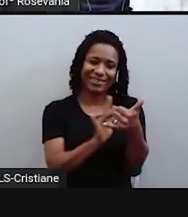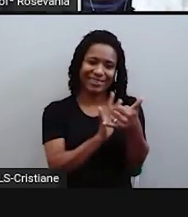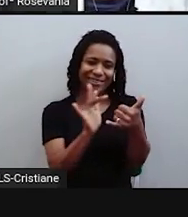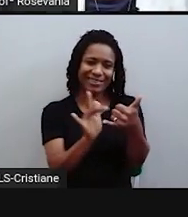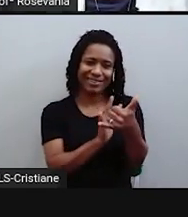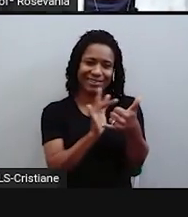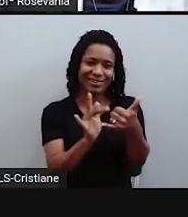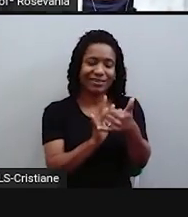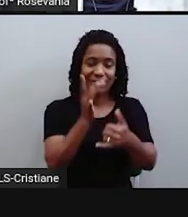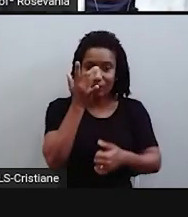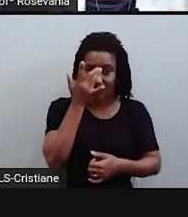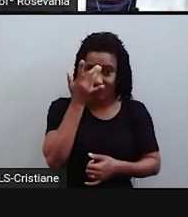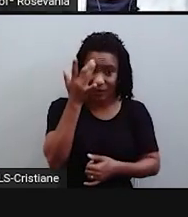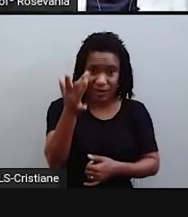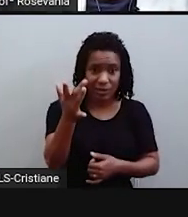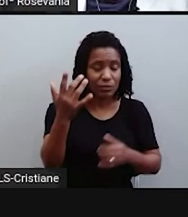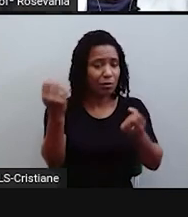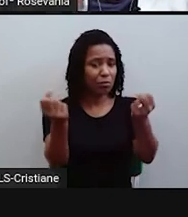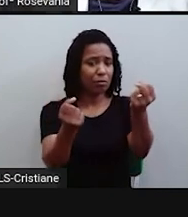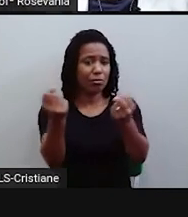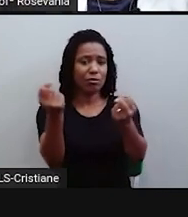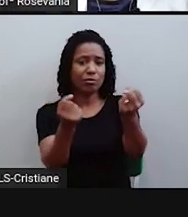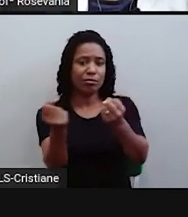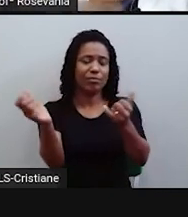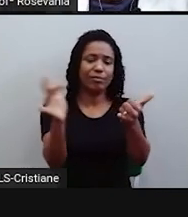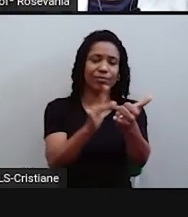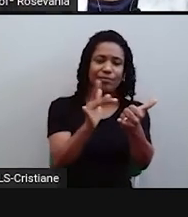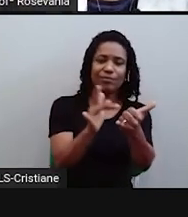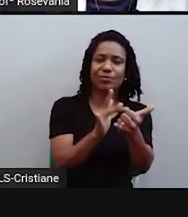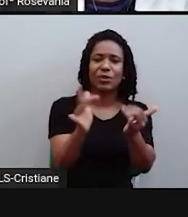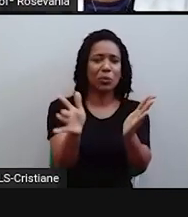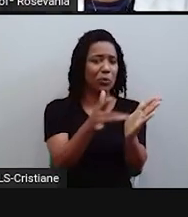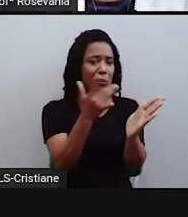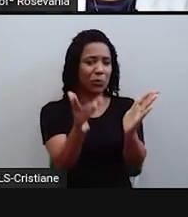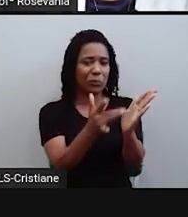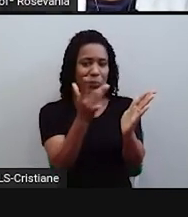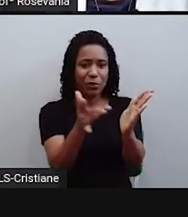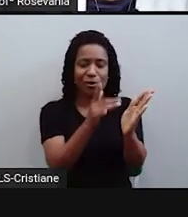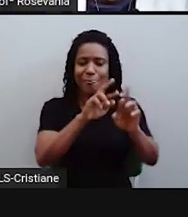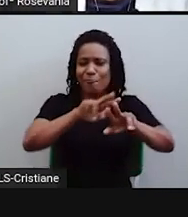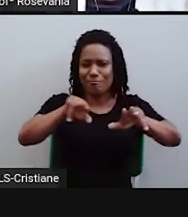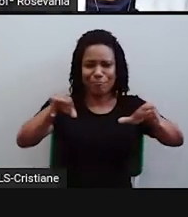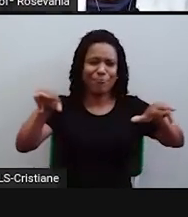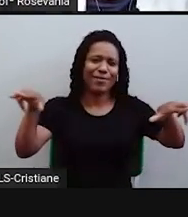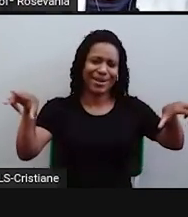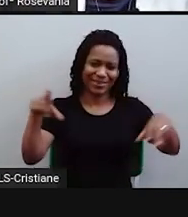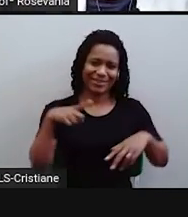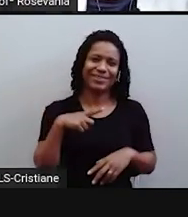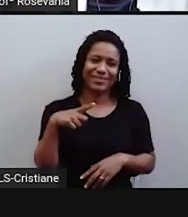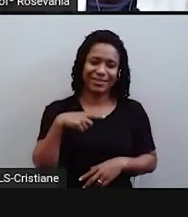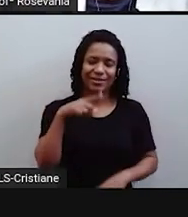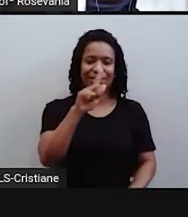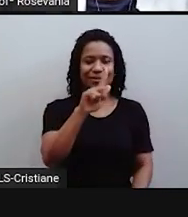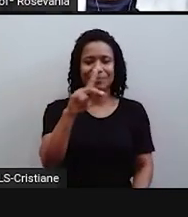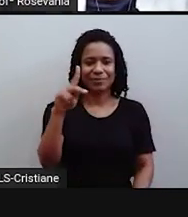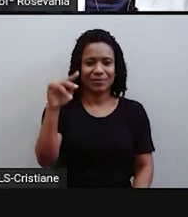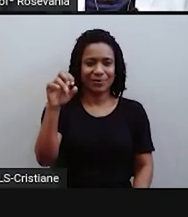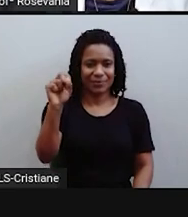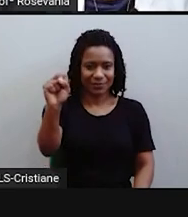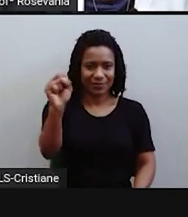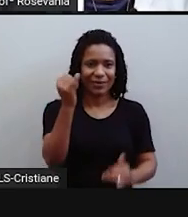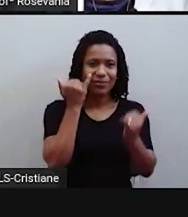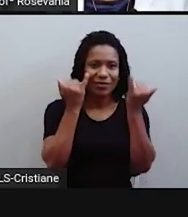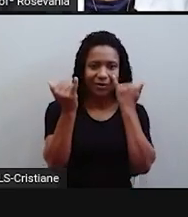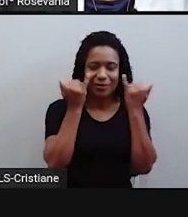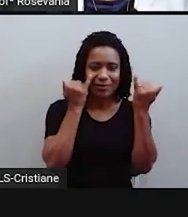bastante popular, né? Os carros, celulares, tablets, né? A maioria dos aparelhinhos já vem essas informações. E